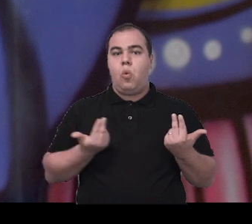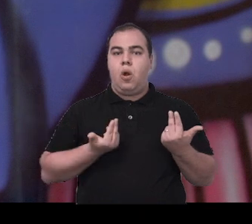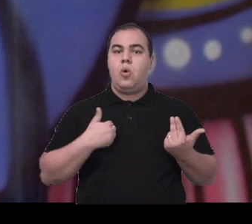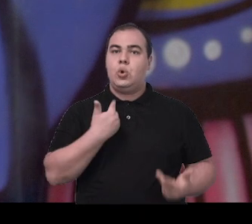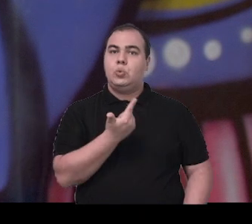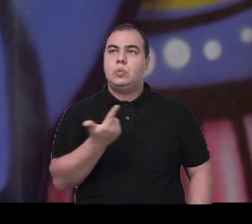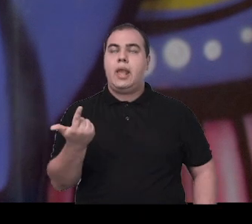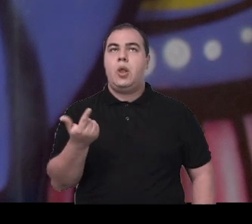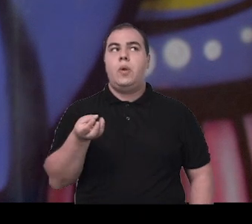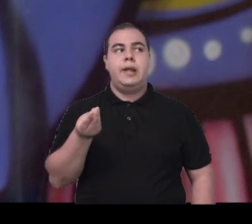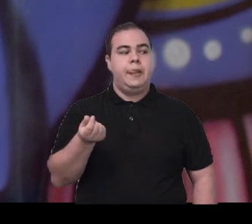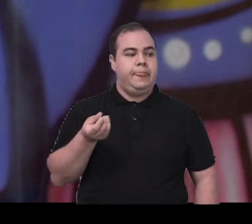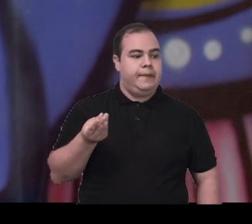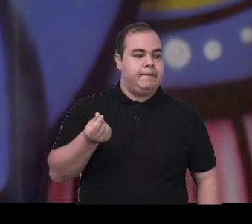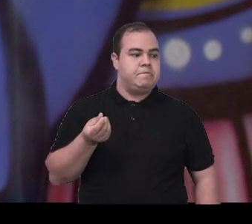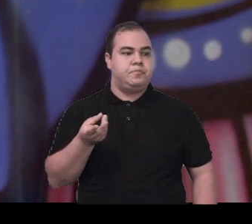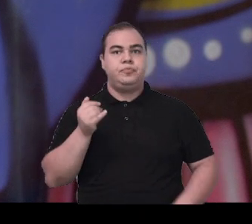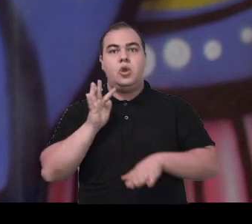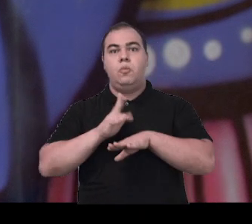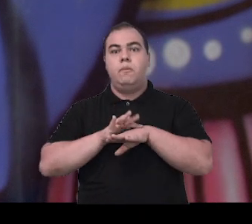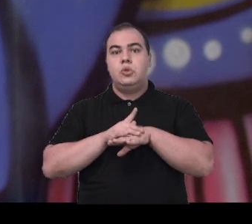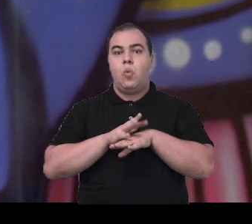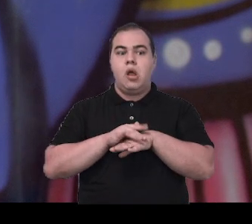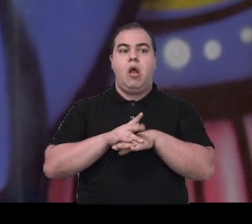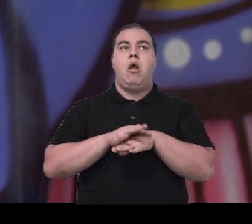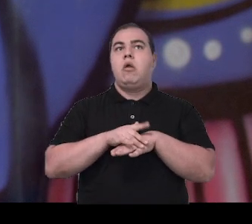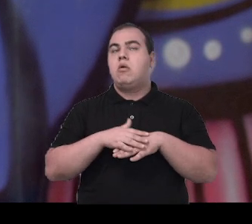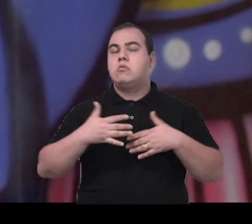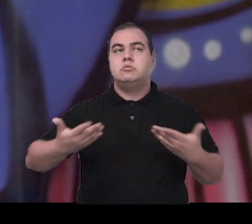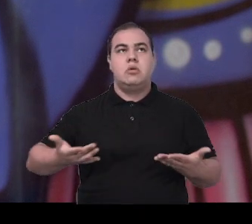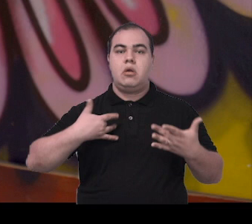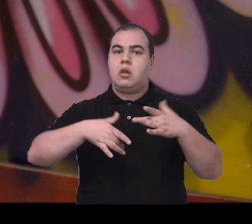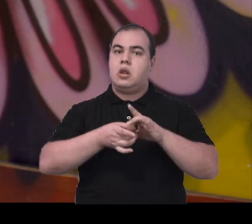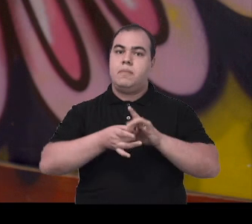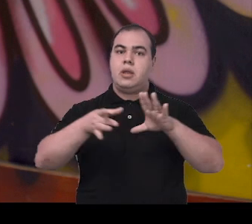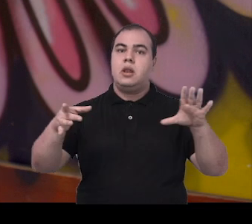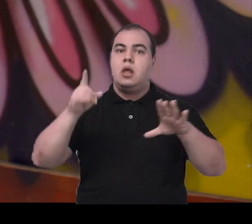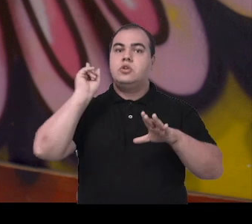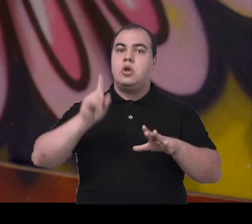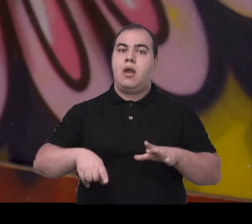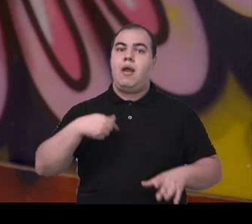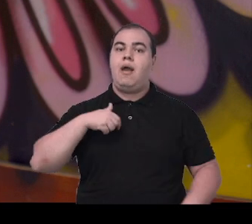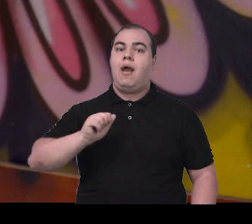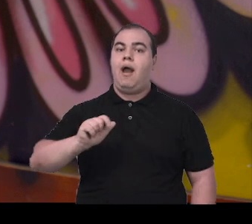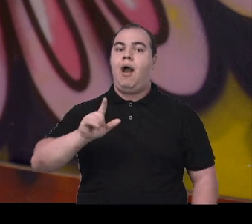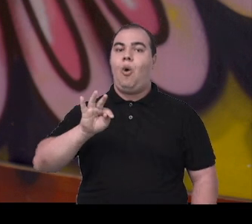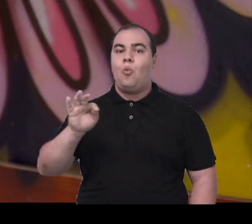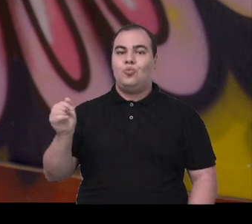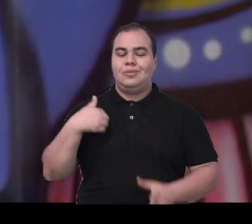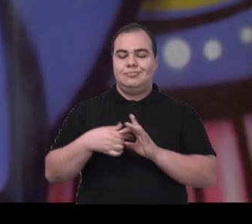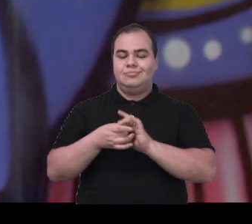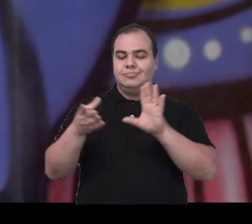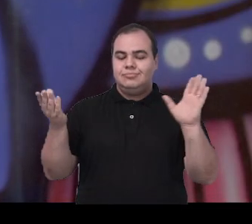outra. Eu não tenho, não é uma doença. Liberdade é receber minha